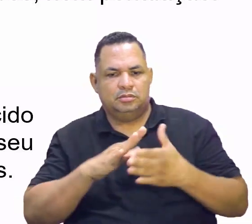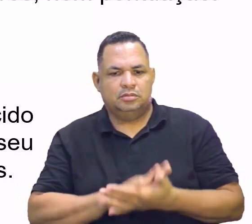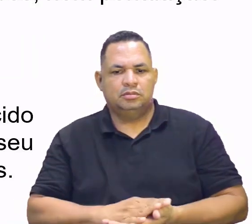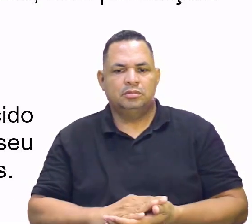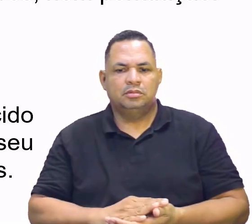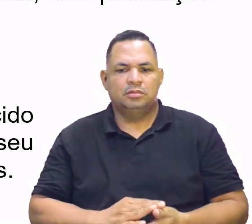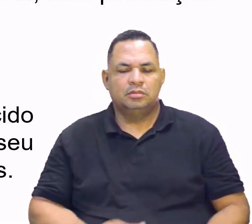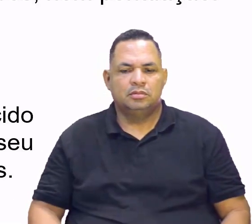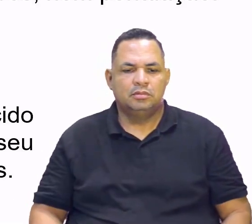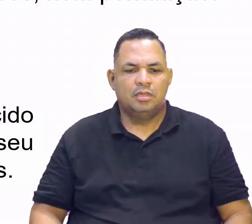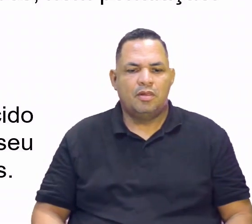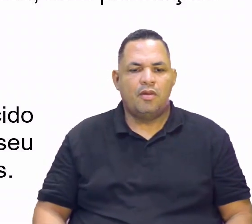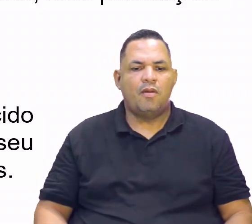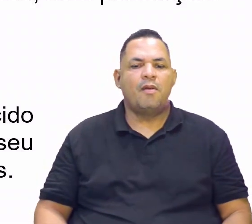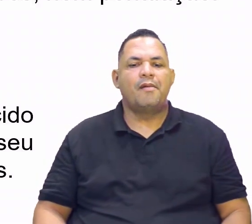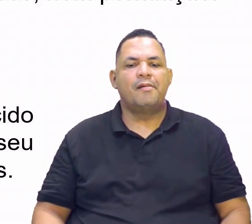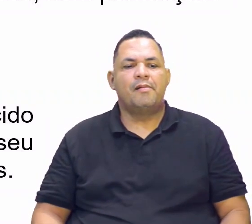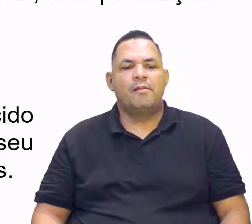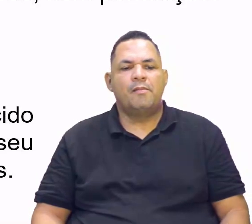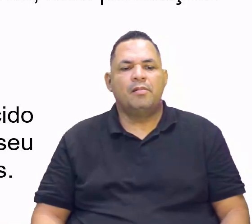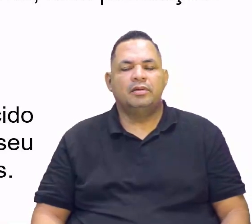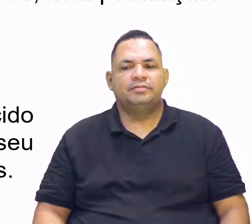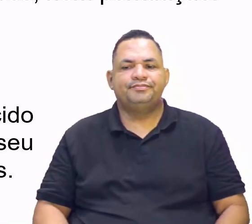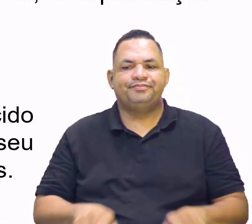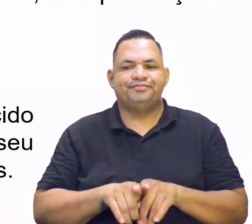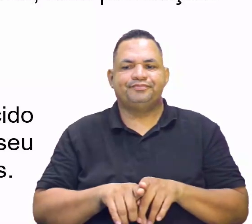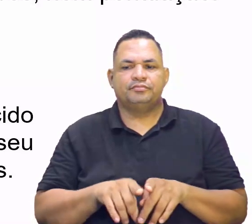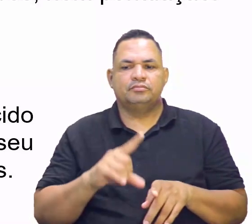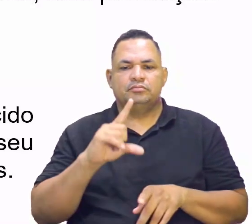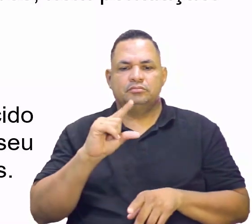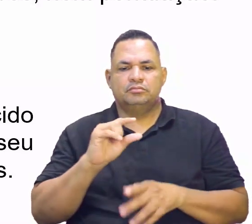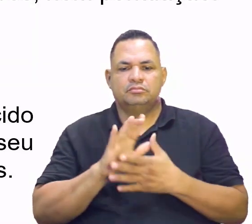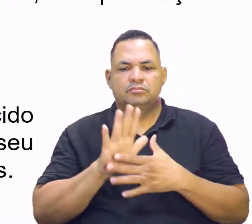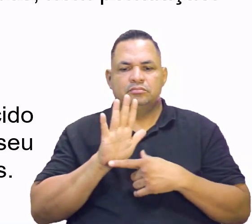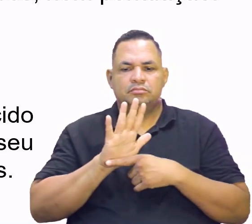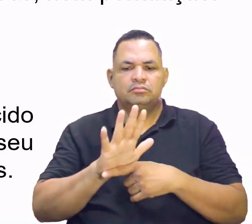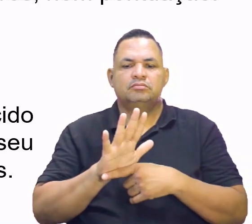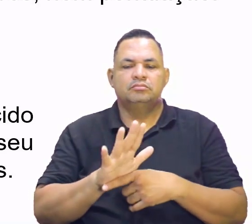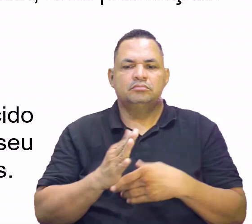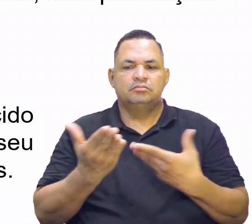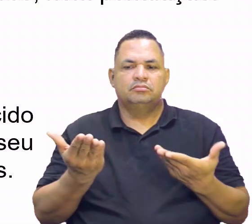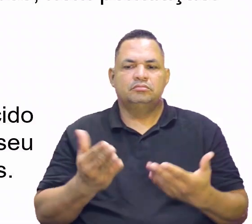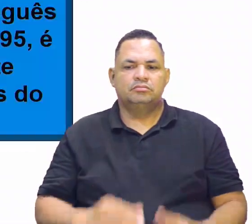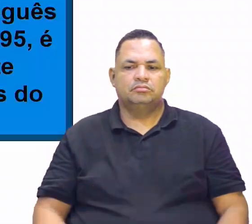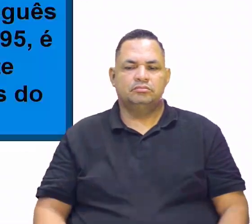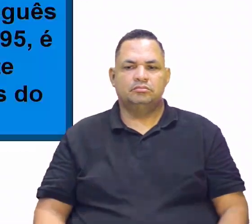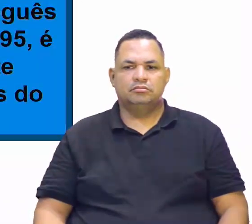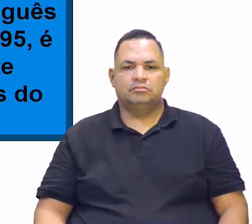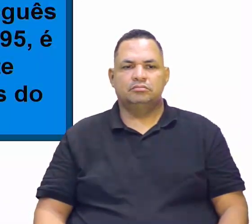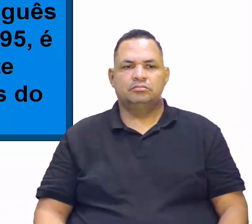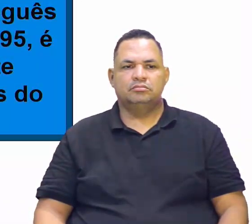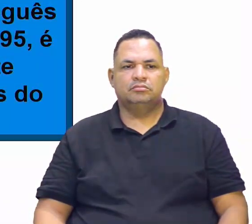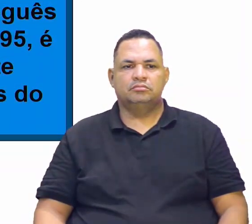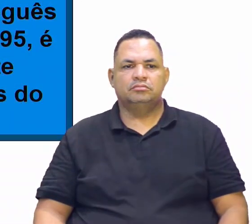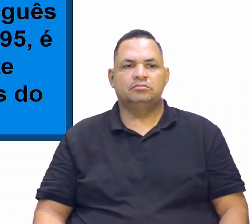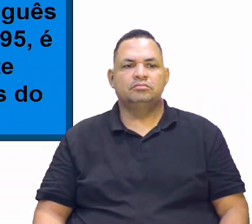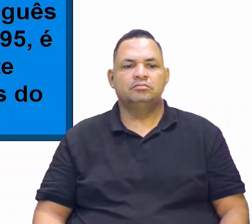manifesto, mas que pouco contribuiu em termos.